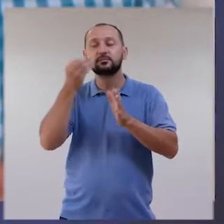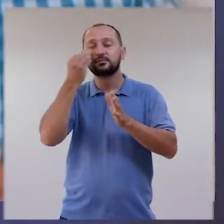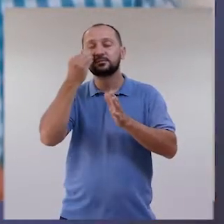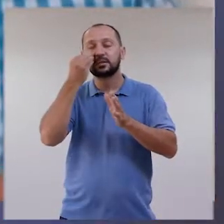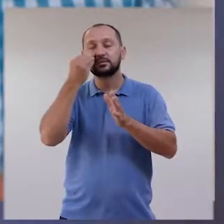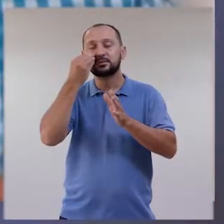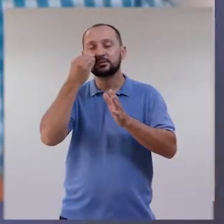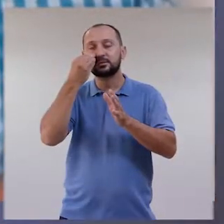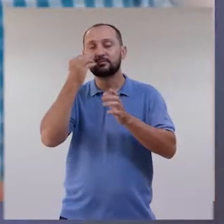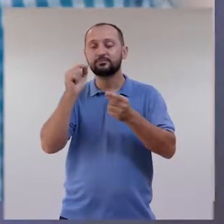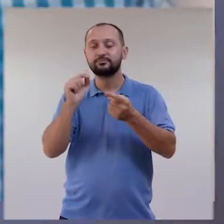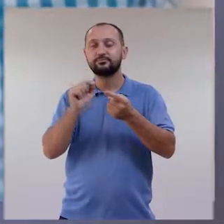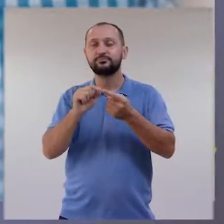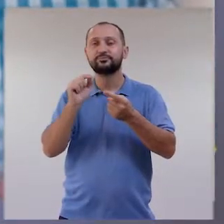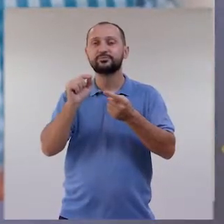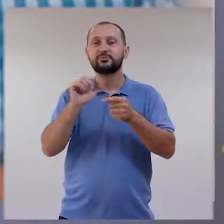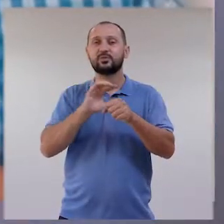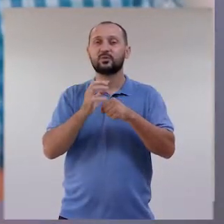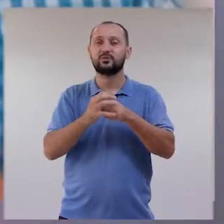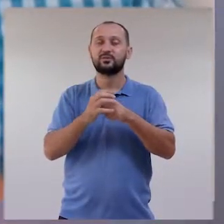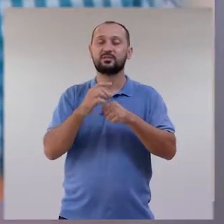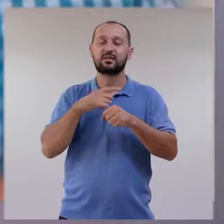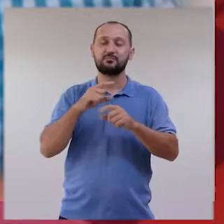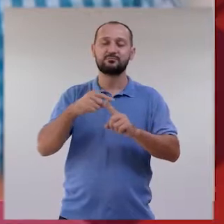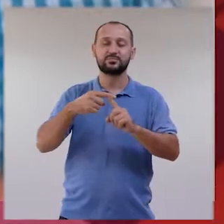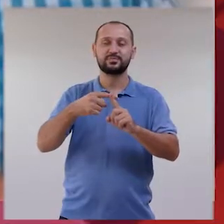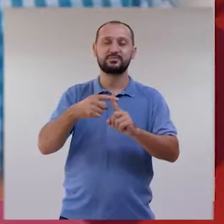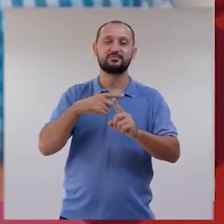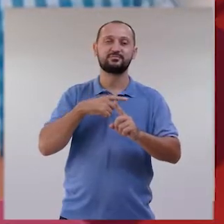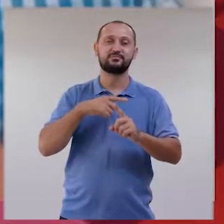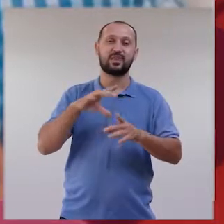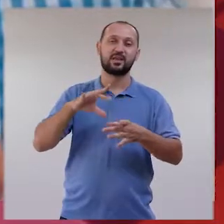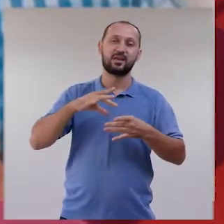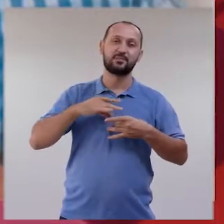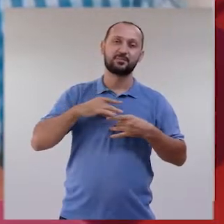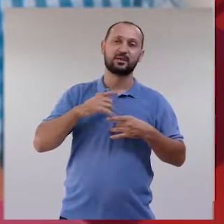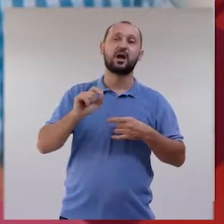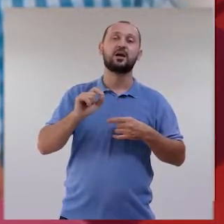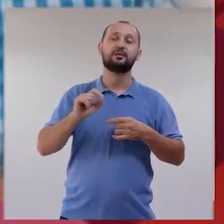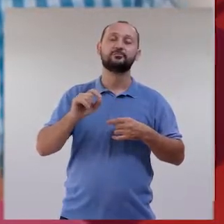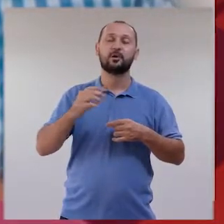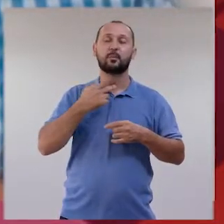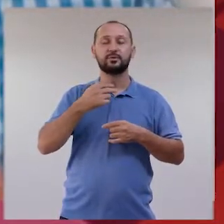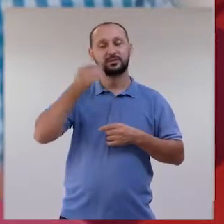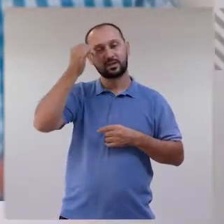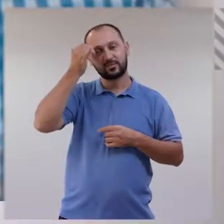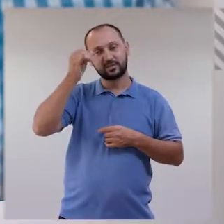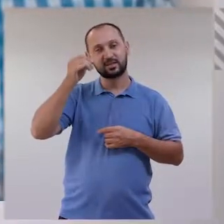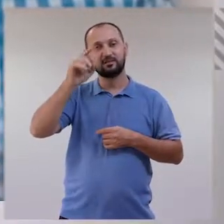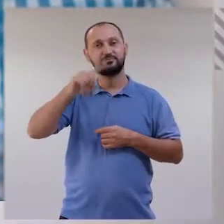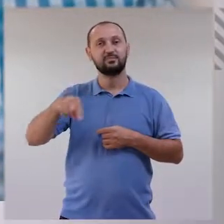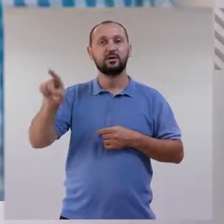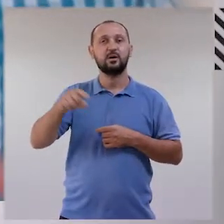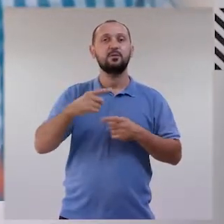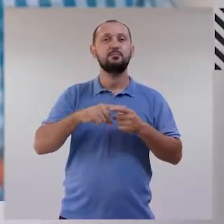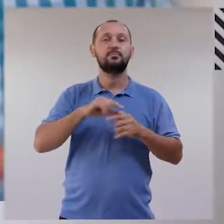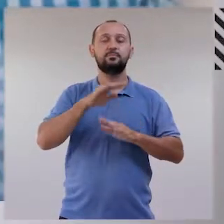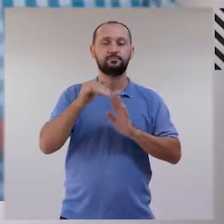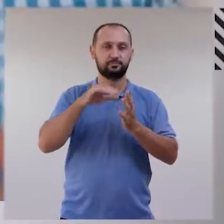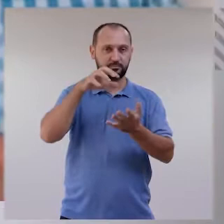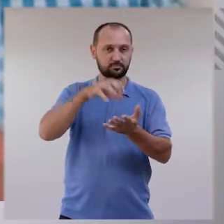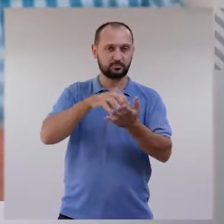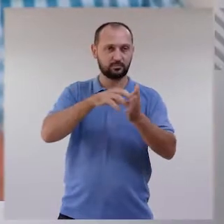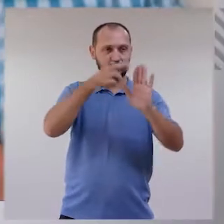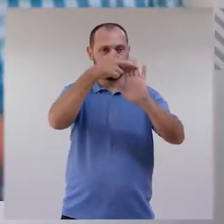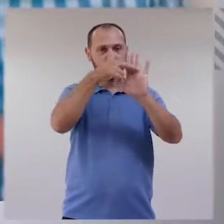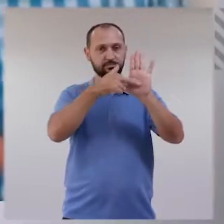dá positivo, né? E aí a gente tem que descartar esse doador, porque pela nota técnica do Ministério da Saúde, né, todas